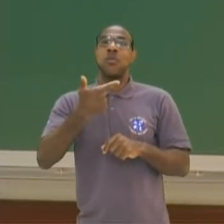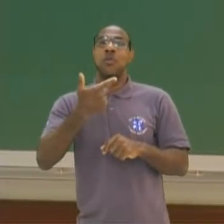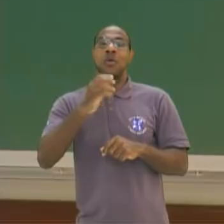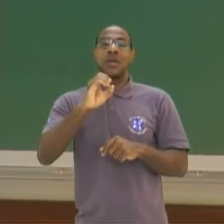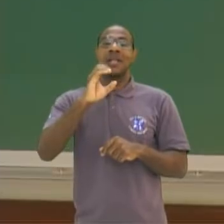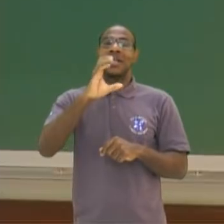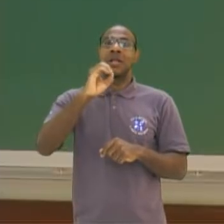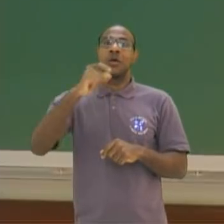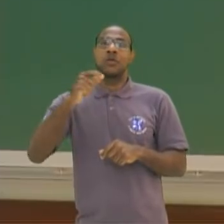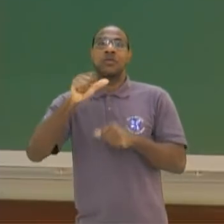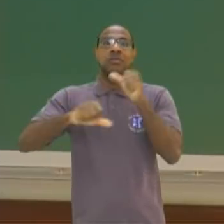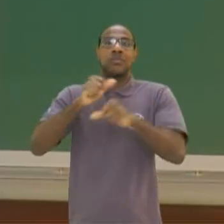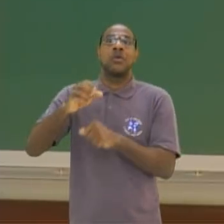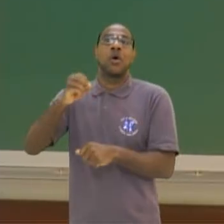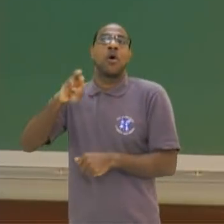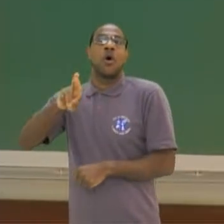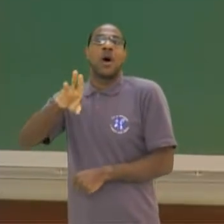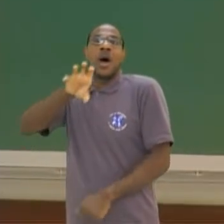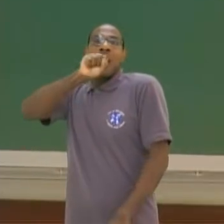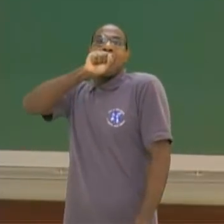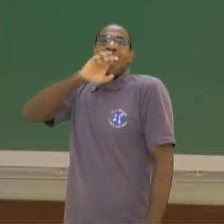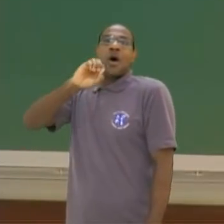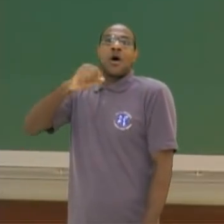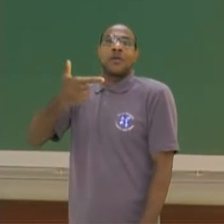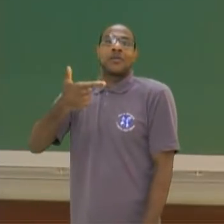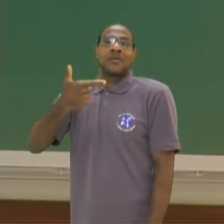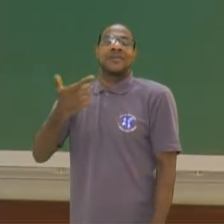Elas liberam esse oxigênio e nós